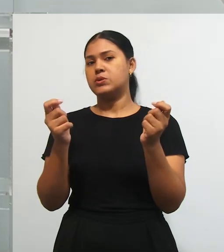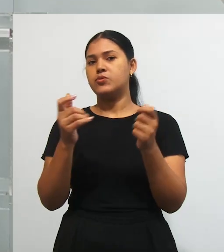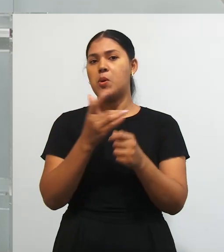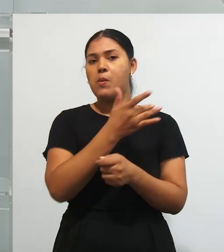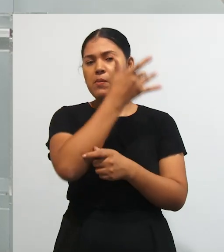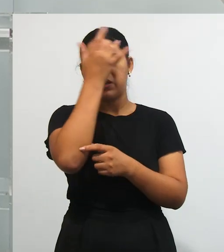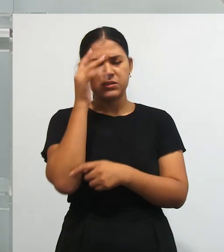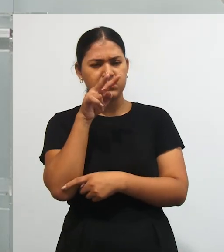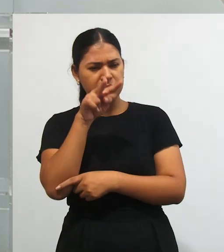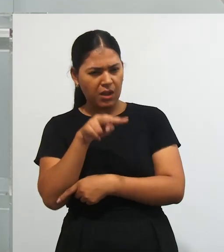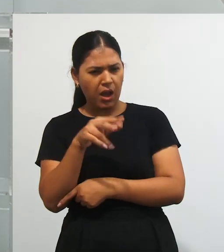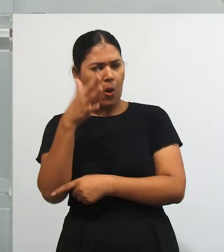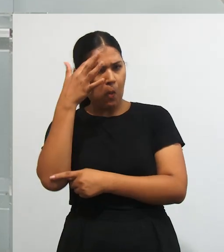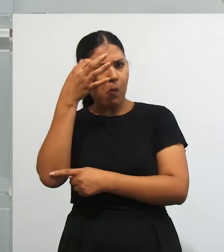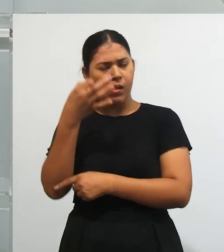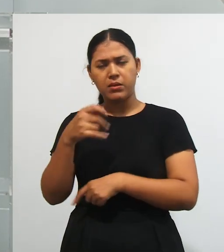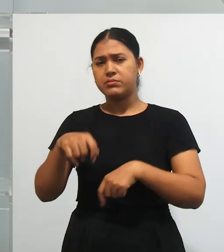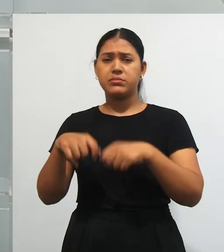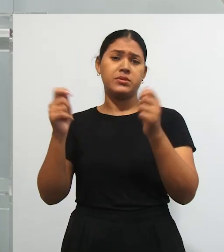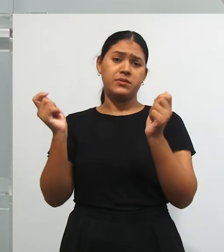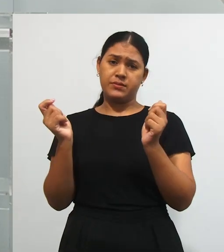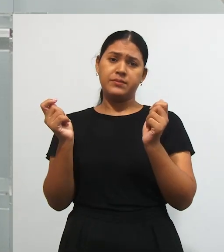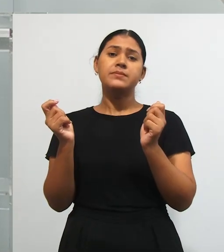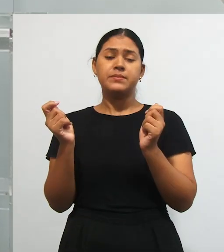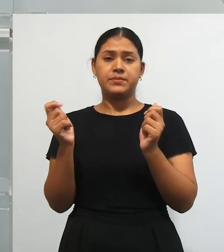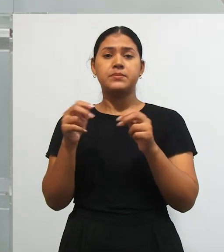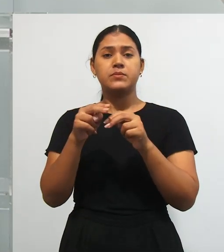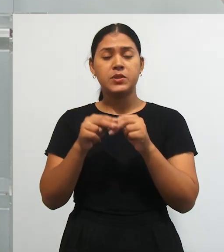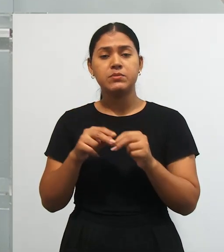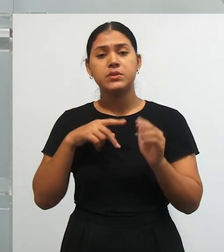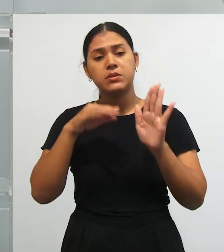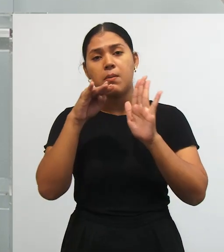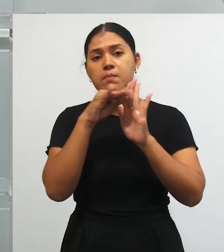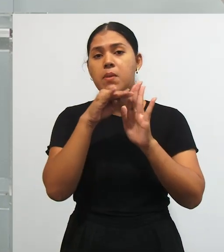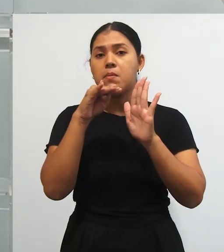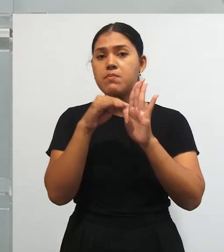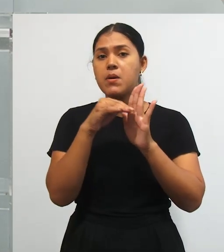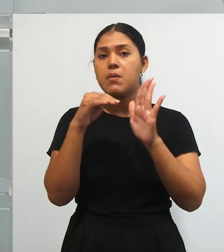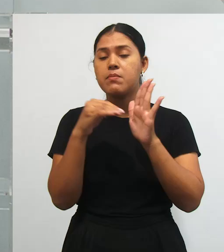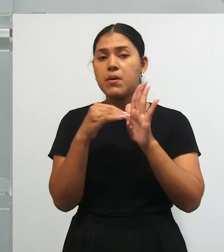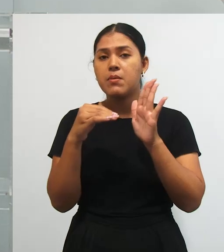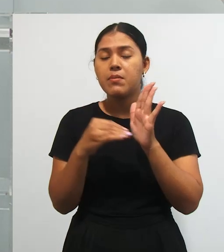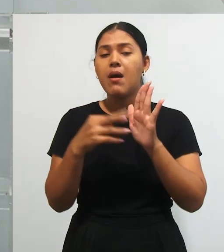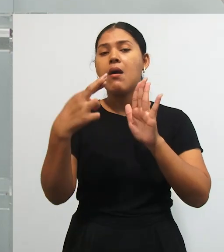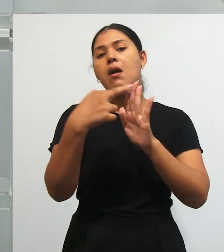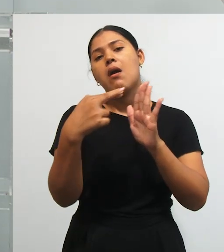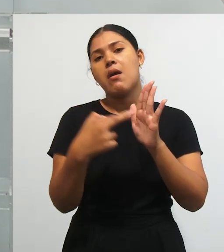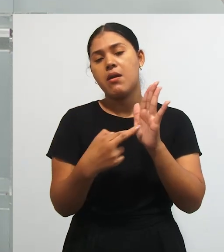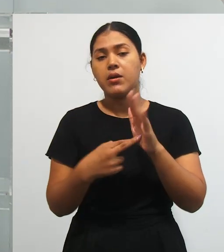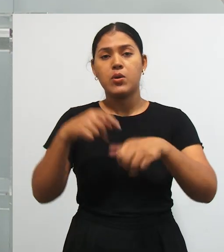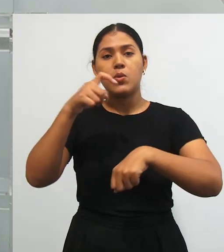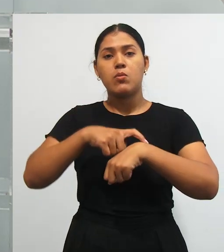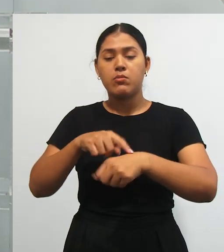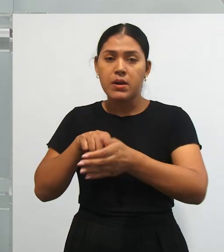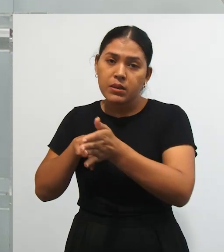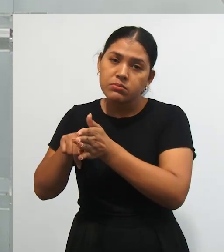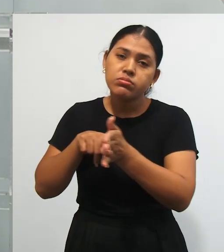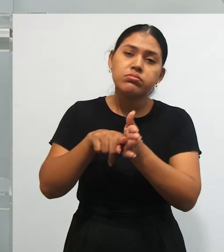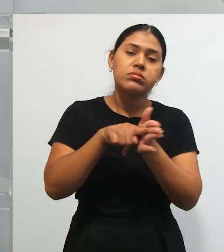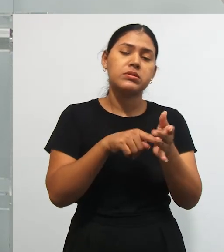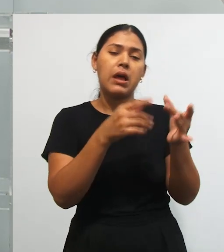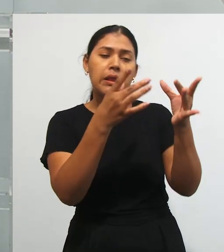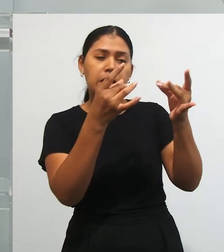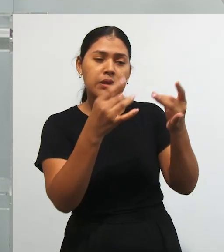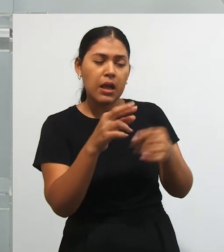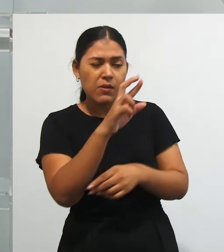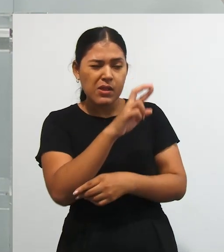como vai ser feito. Não está claro como foi feito. Então, esse rigor metódico é essa explanação